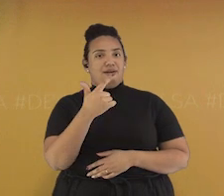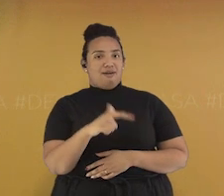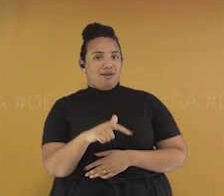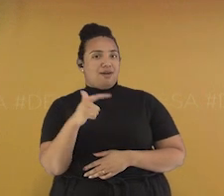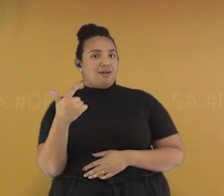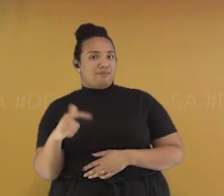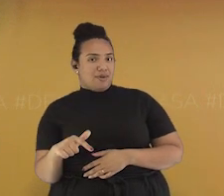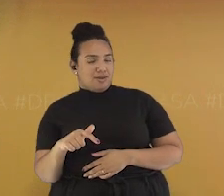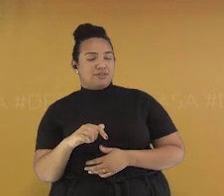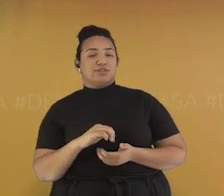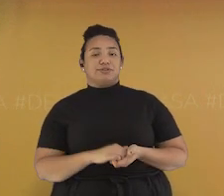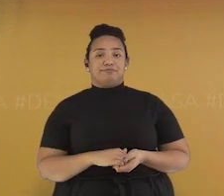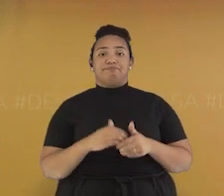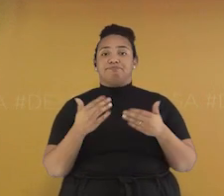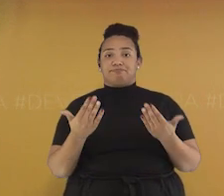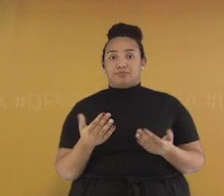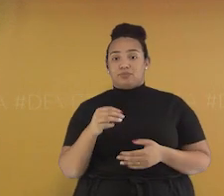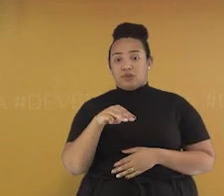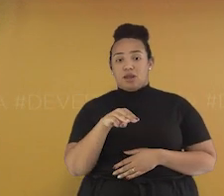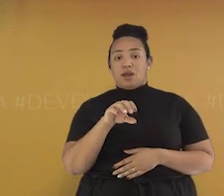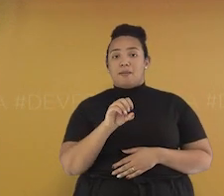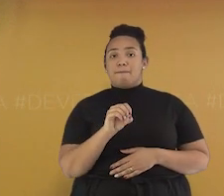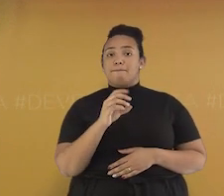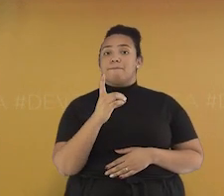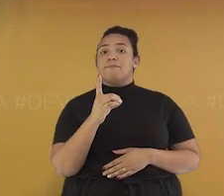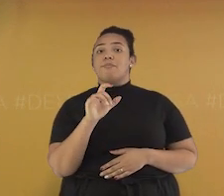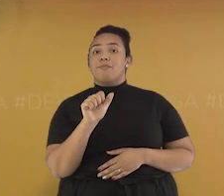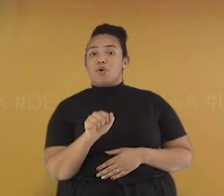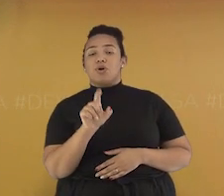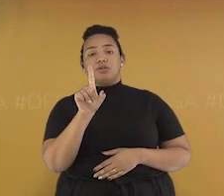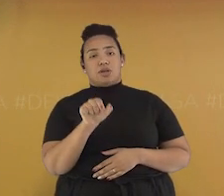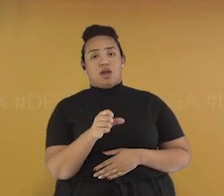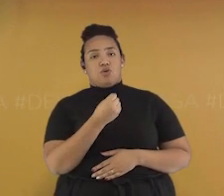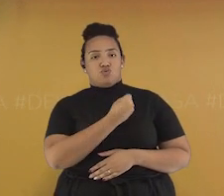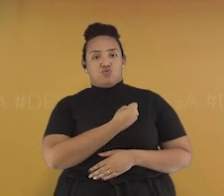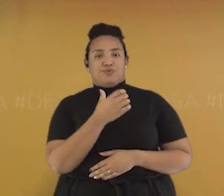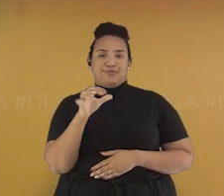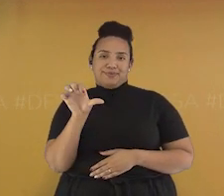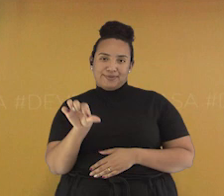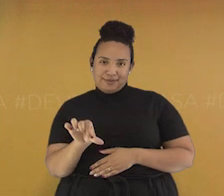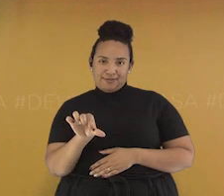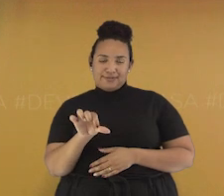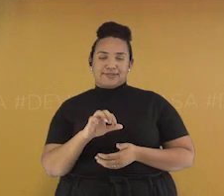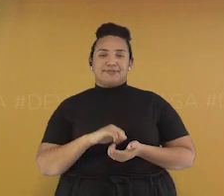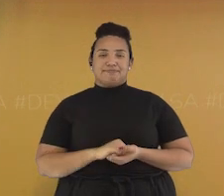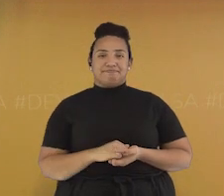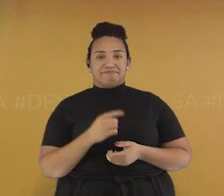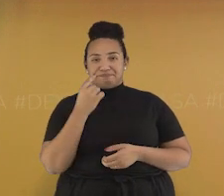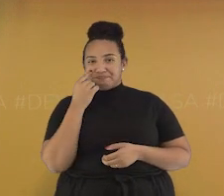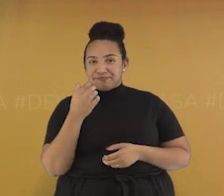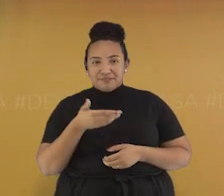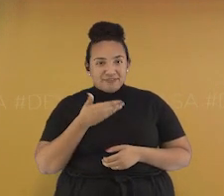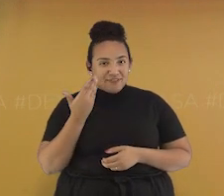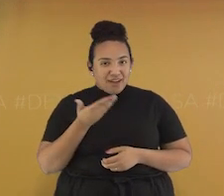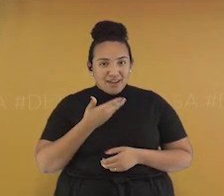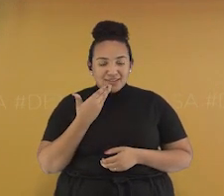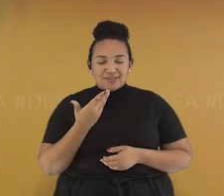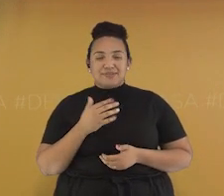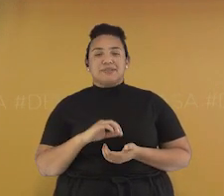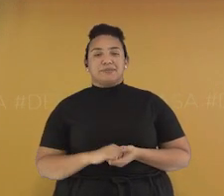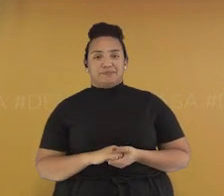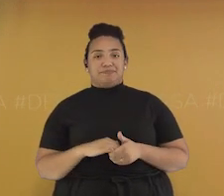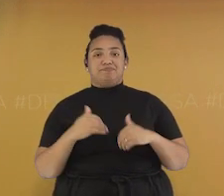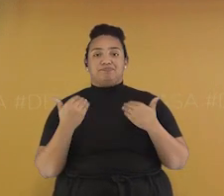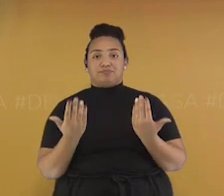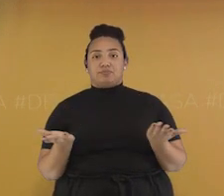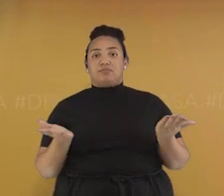aparece duas vezes nessa sequência. Logo, a moda dessa sequência de valores é 9. Viu só